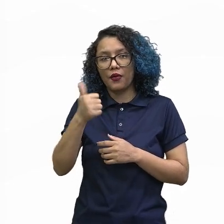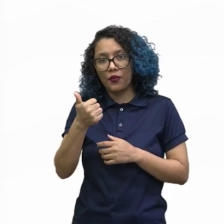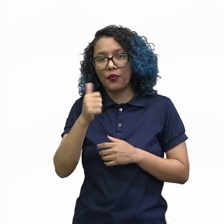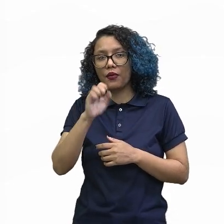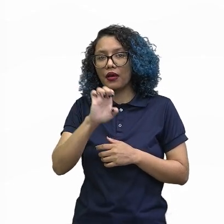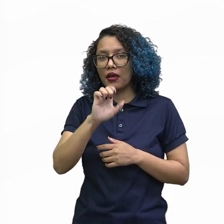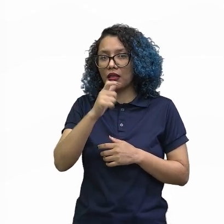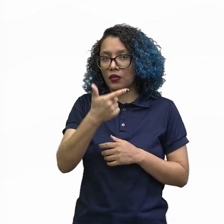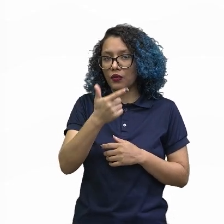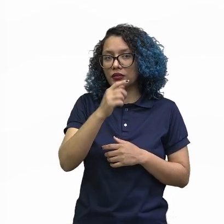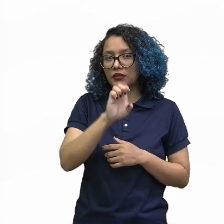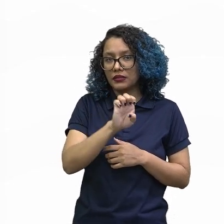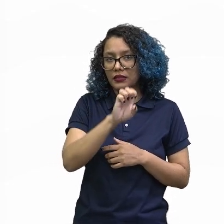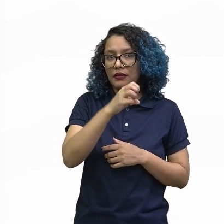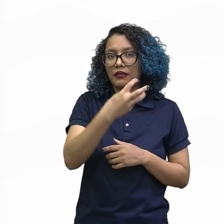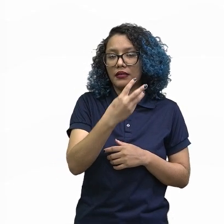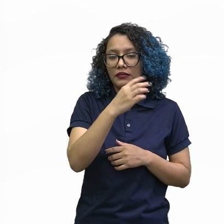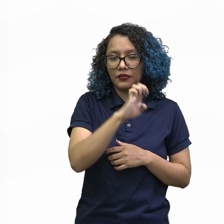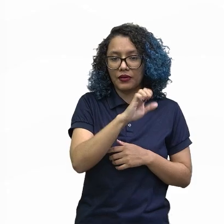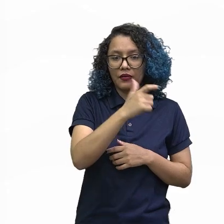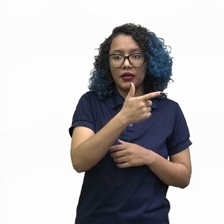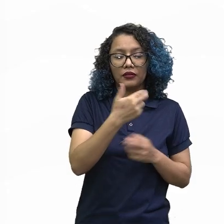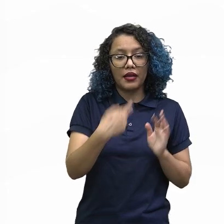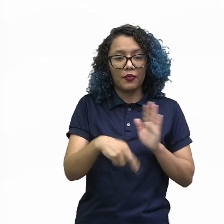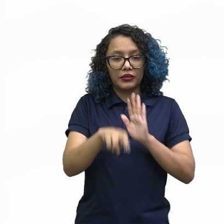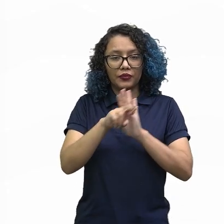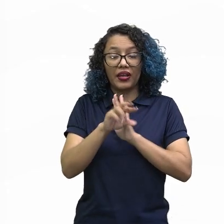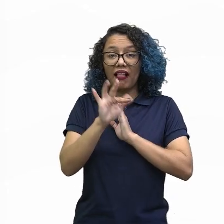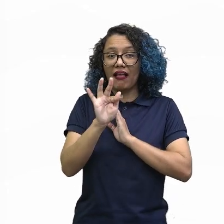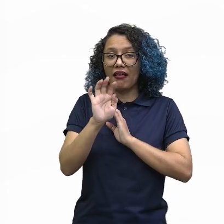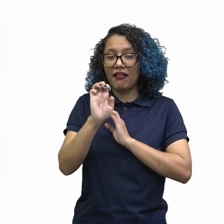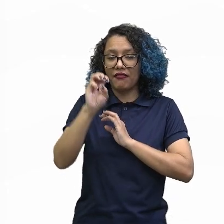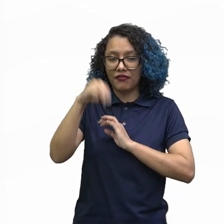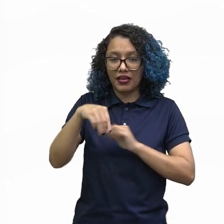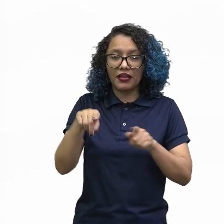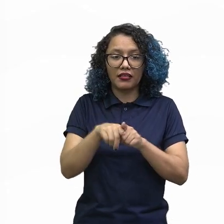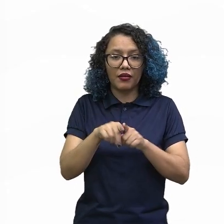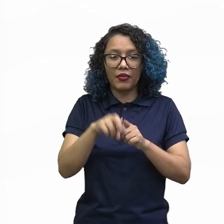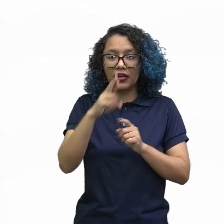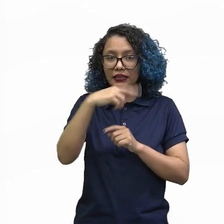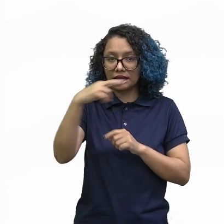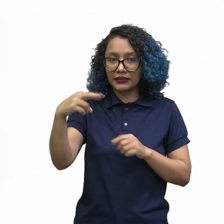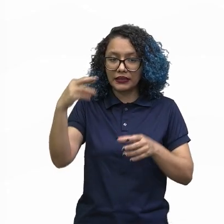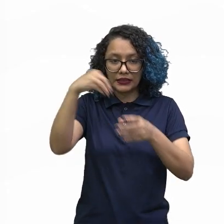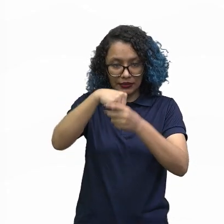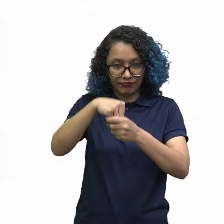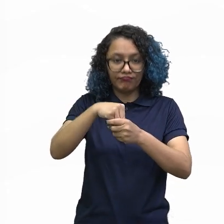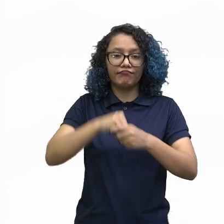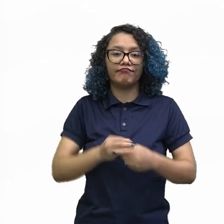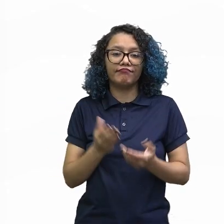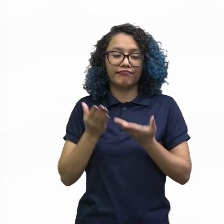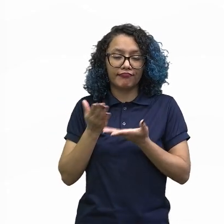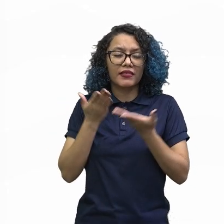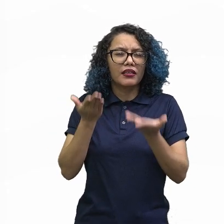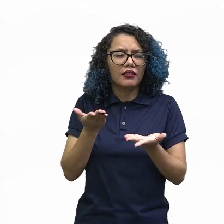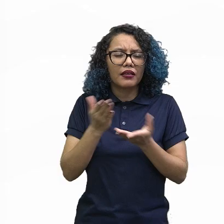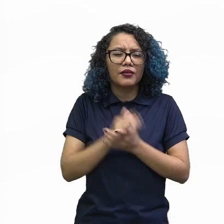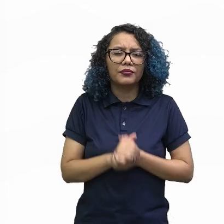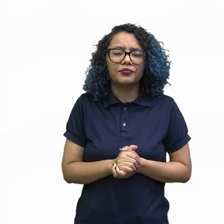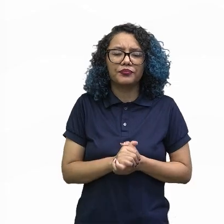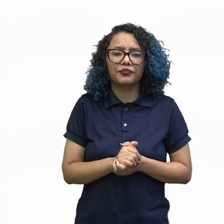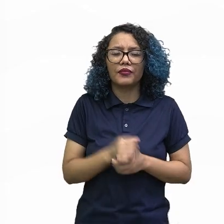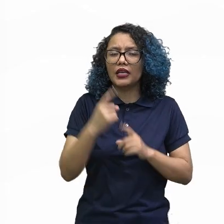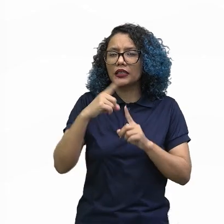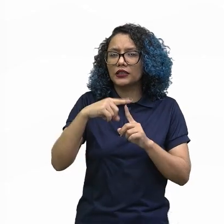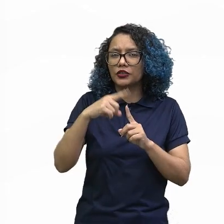pelas suas forças eletromotrizes, certo? E suas resistências internas. Percebam que nesse tipo de